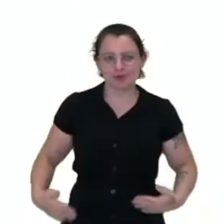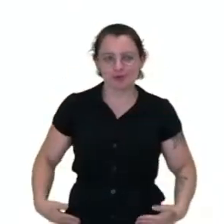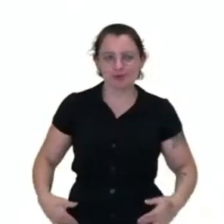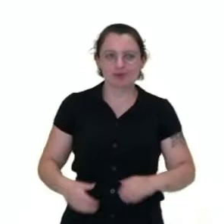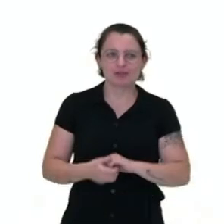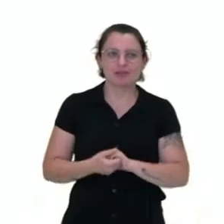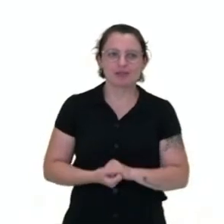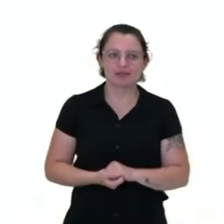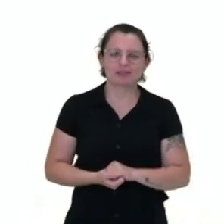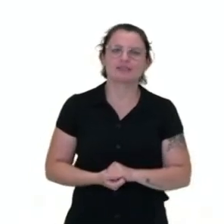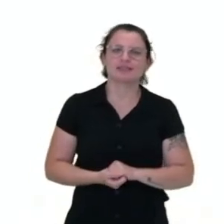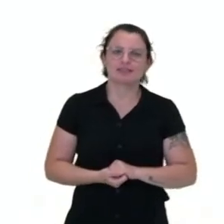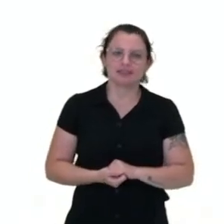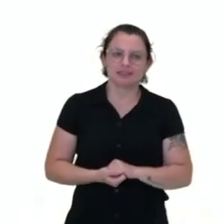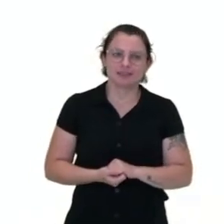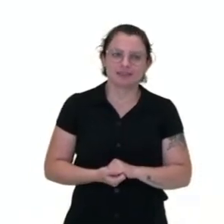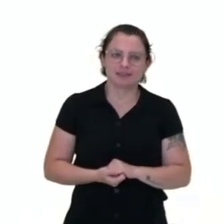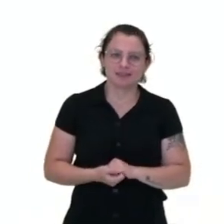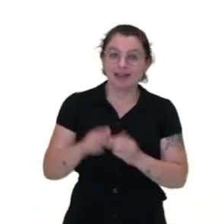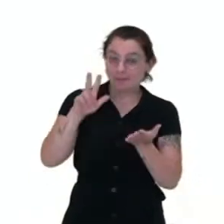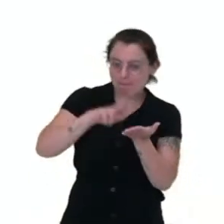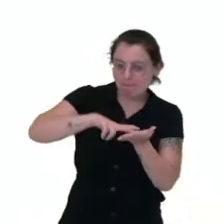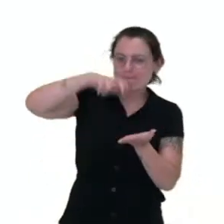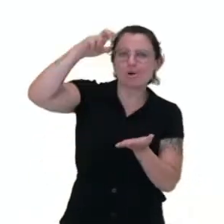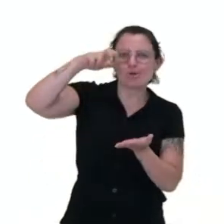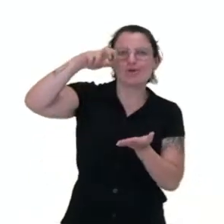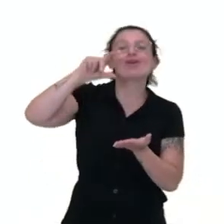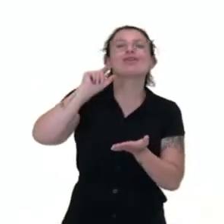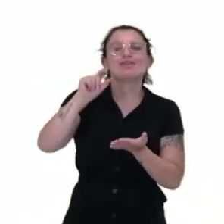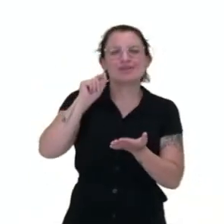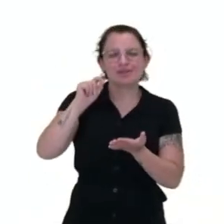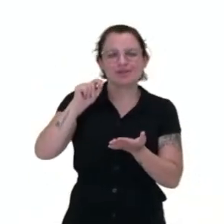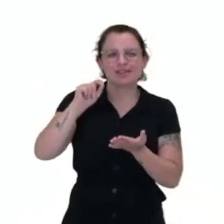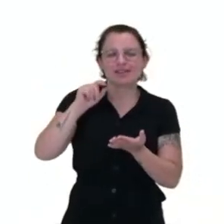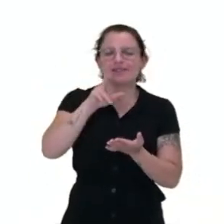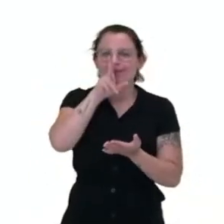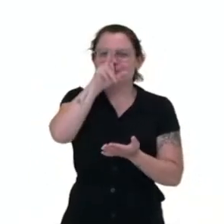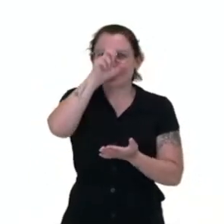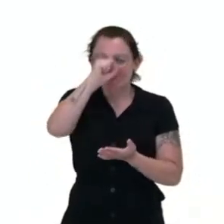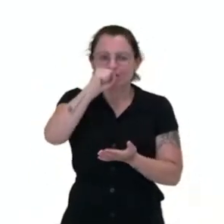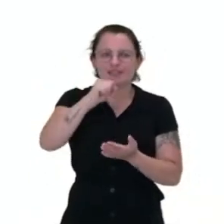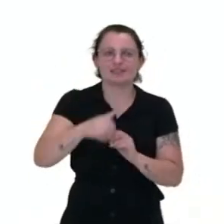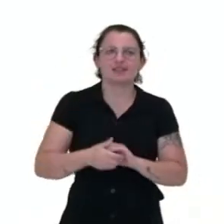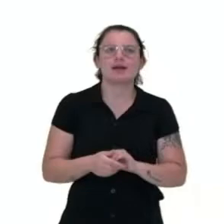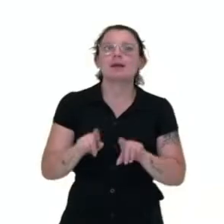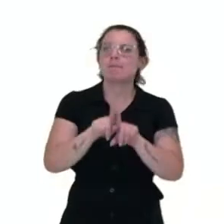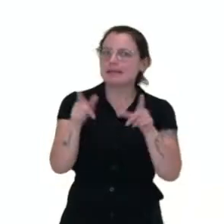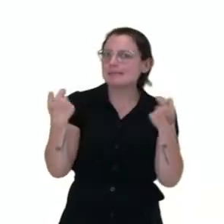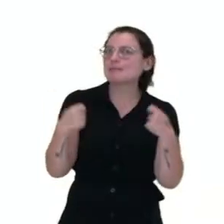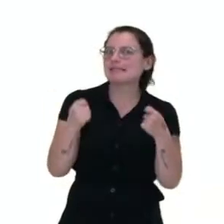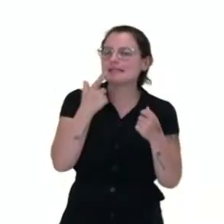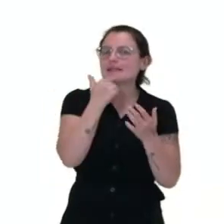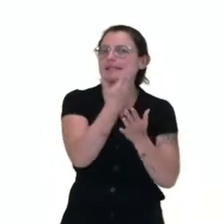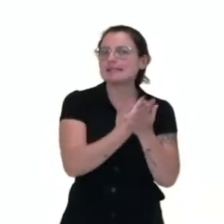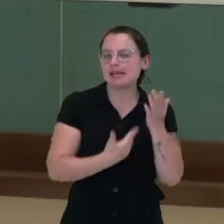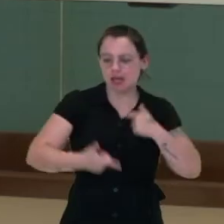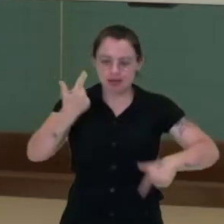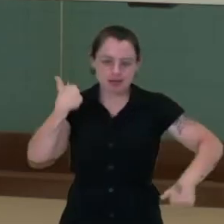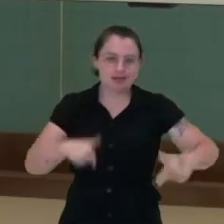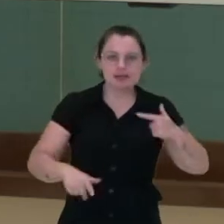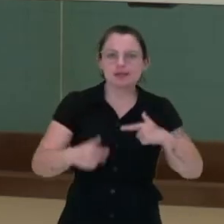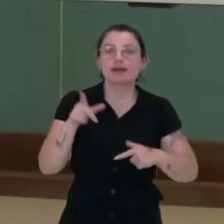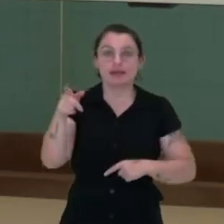deu o pulo, ossos e músculos. Mas para dar esse pulo, tinha que ter sangue circulando pelo seu corpo.